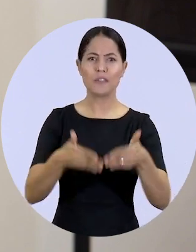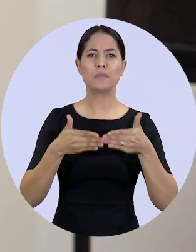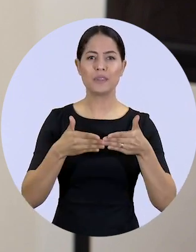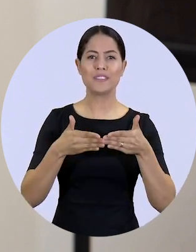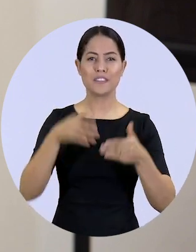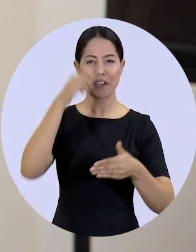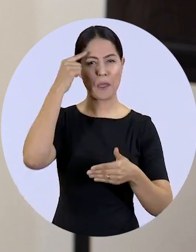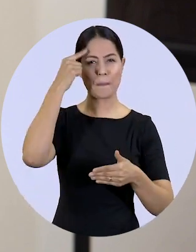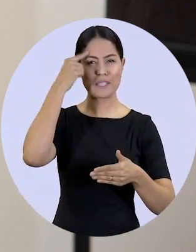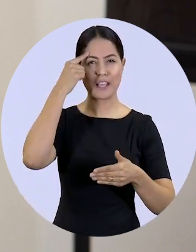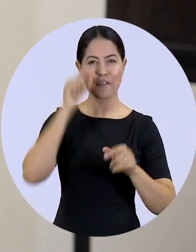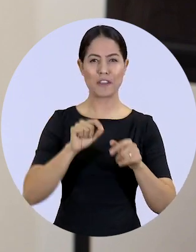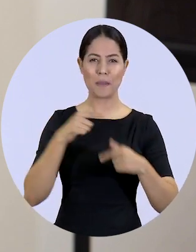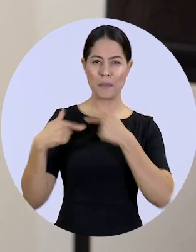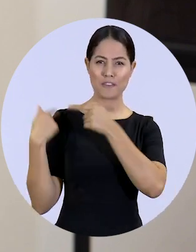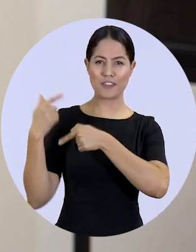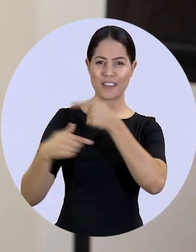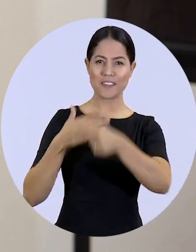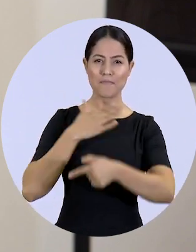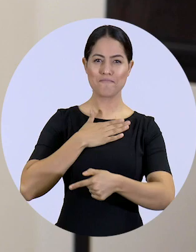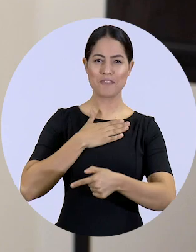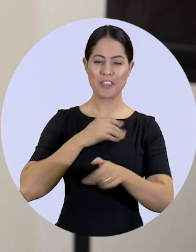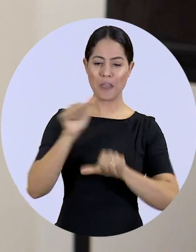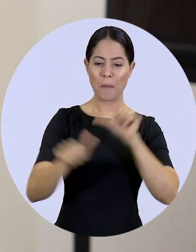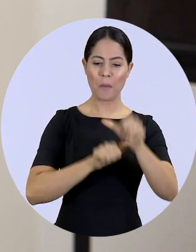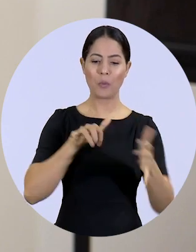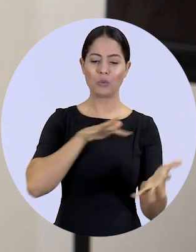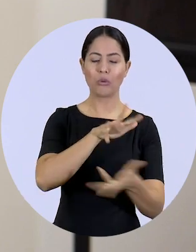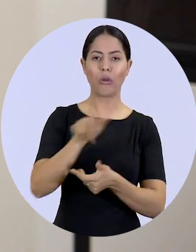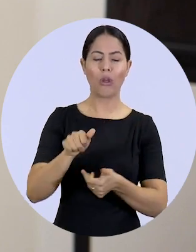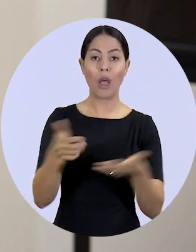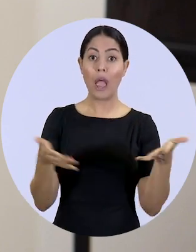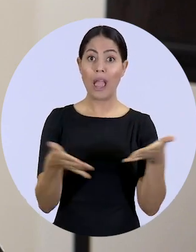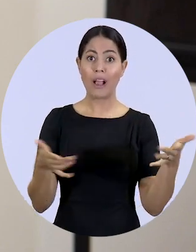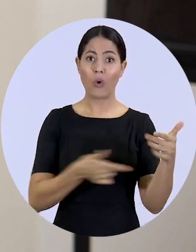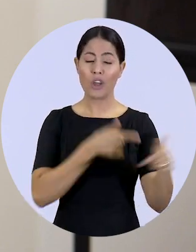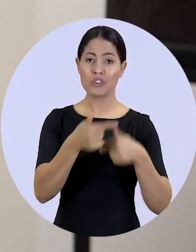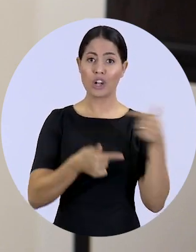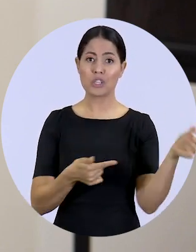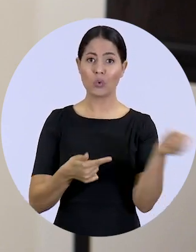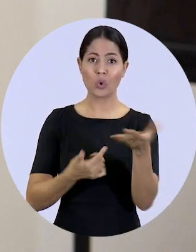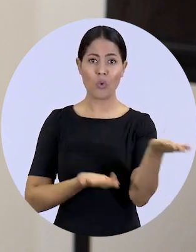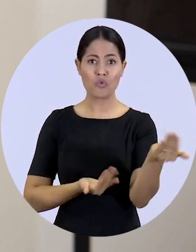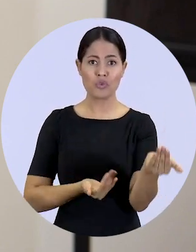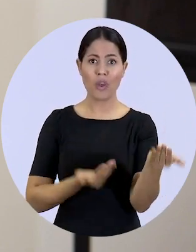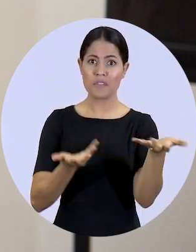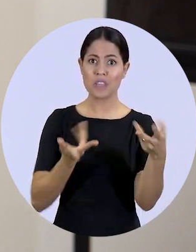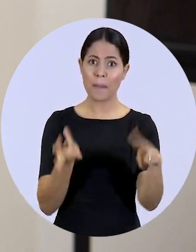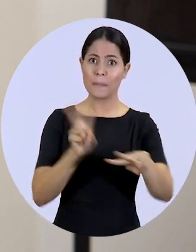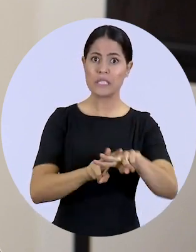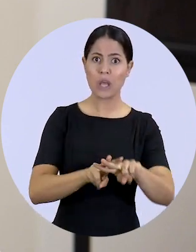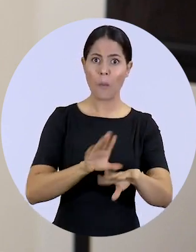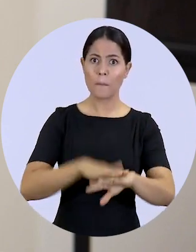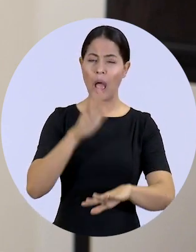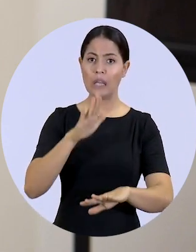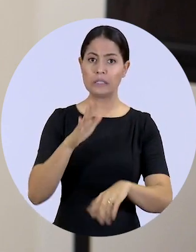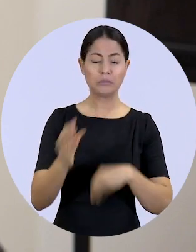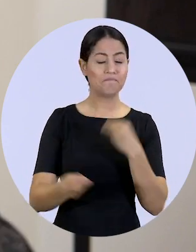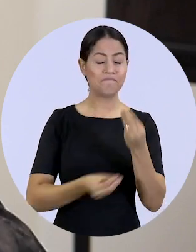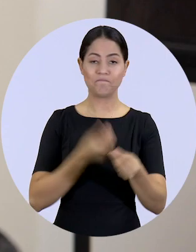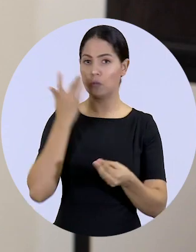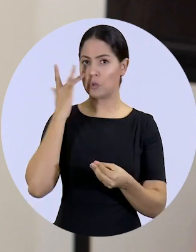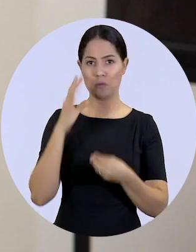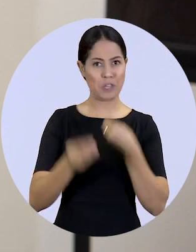minha geração iria mudar o mundo e que seria melhor. Hoje eu vejo uma geração de jovens pedindo mais prisão. Eu não sei o que vai